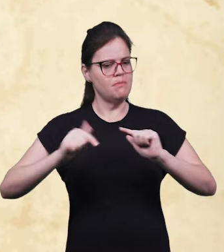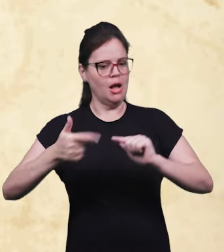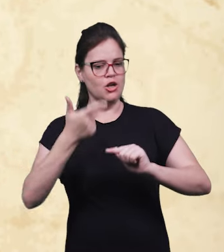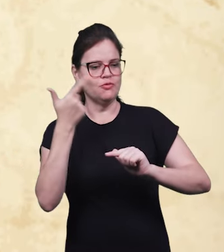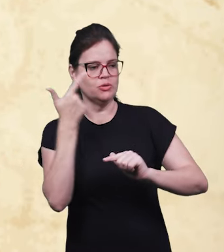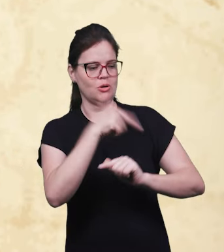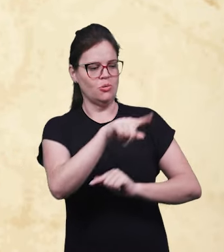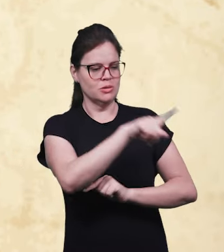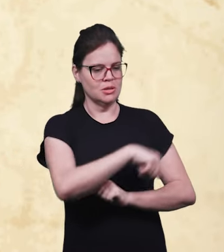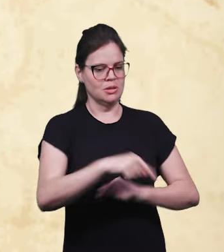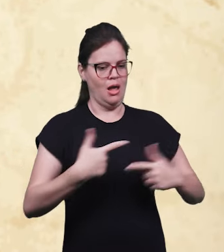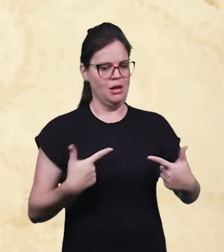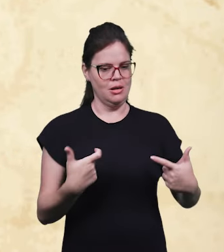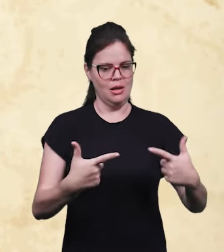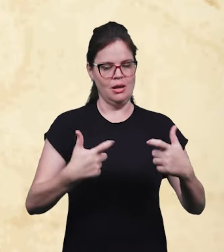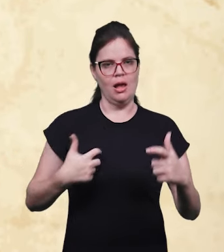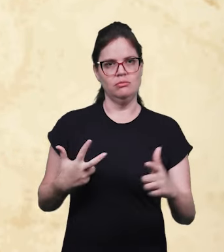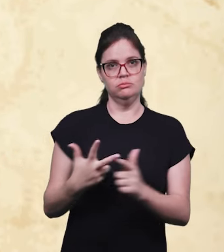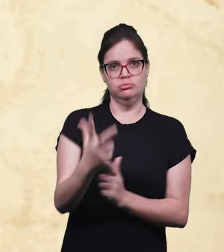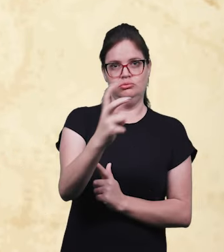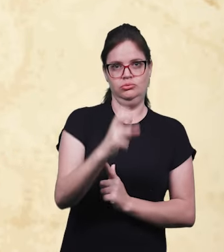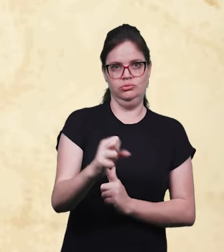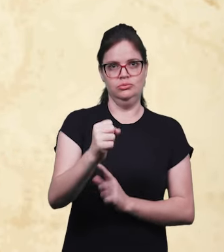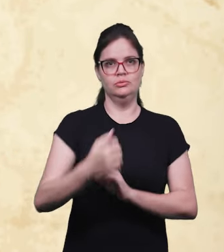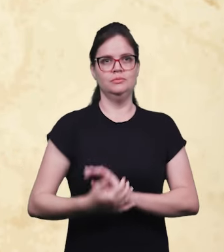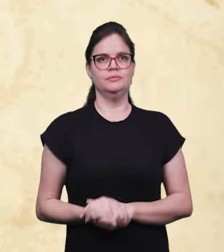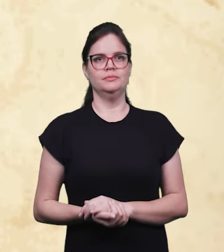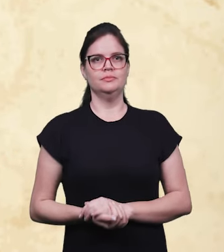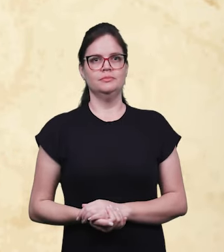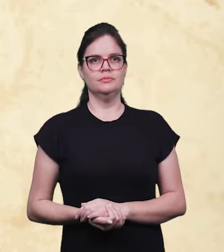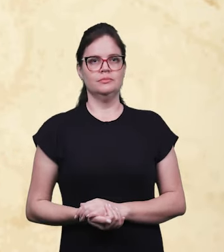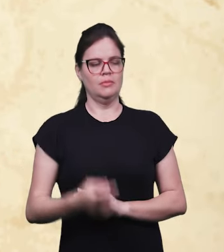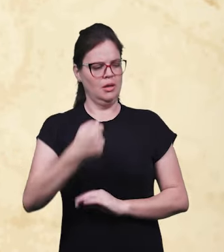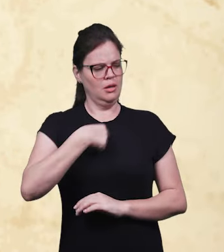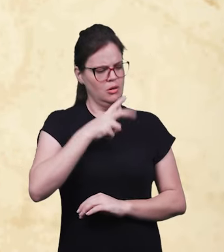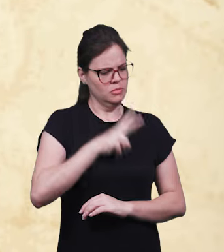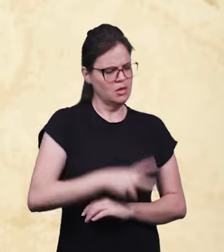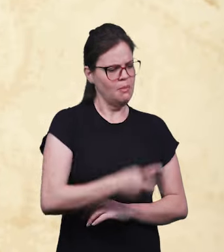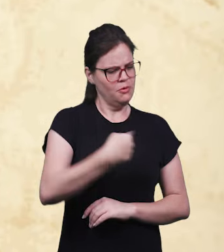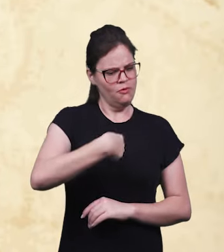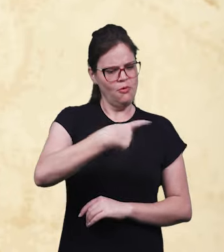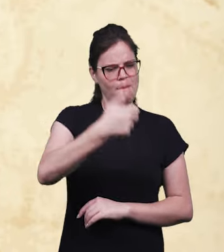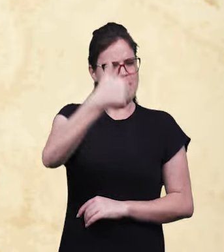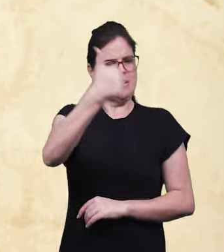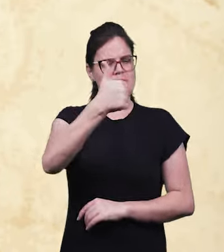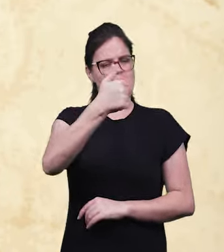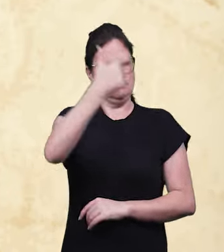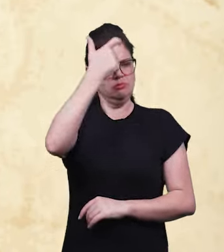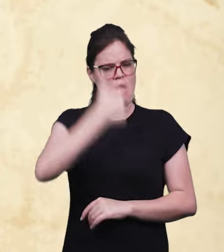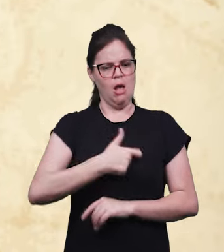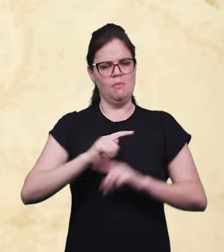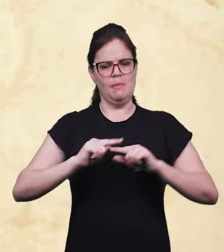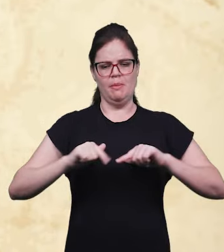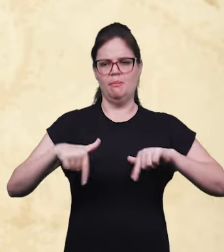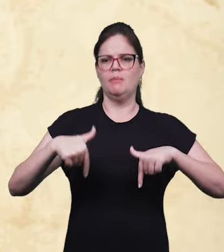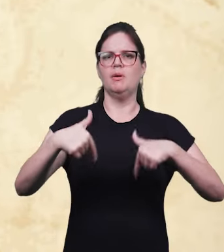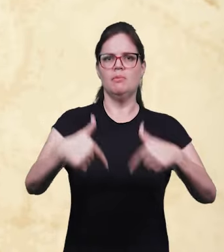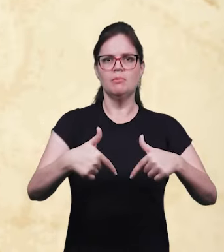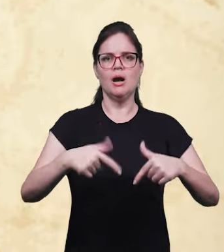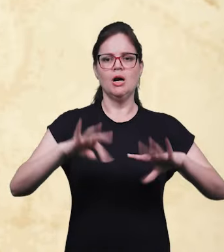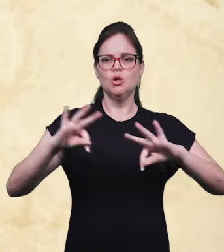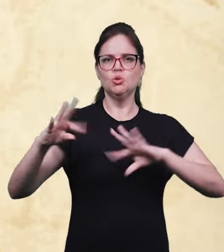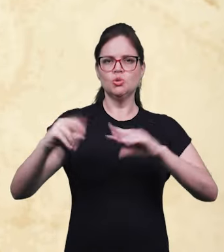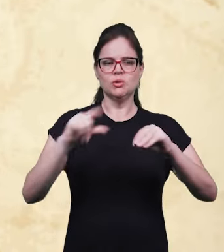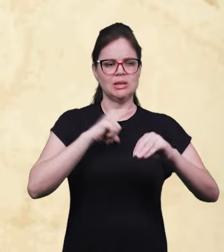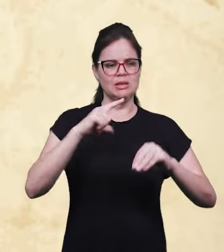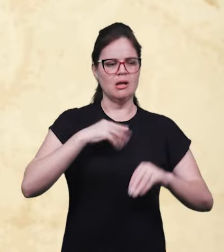portas, e as portas não se fecharão. E eu irei diante de ti, direitarei os caminhos